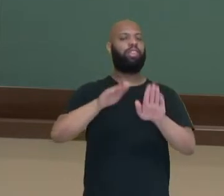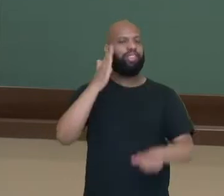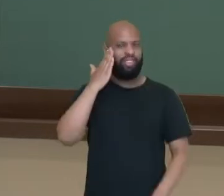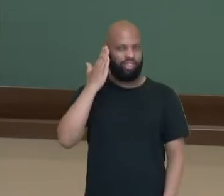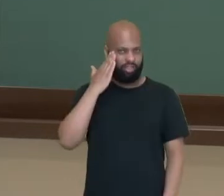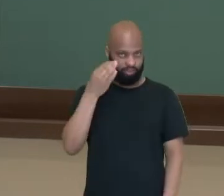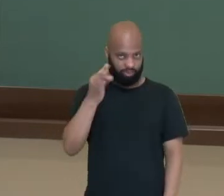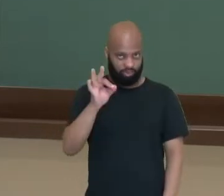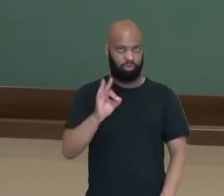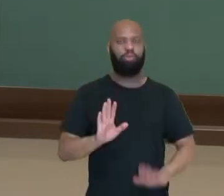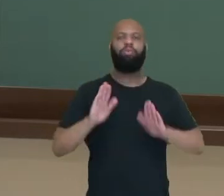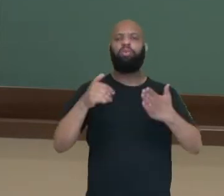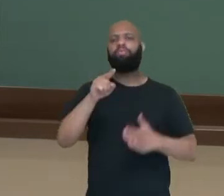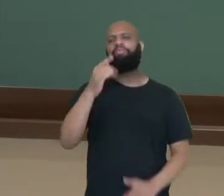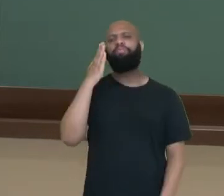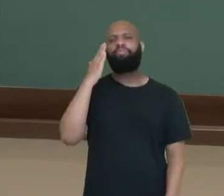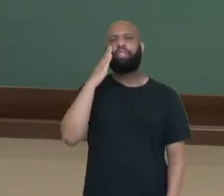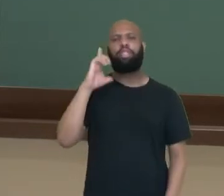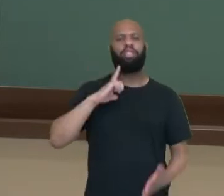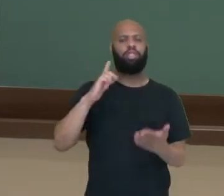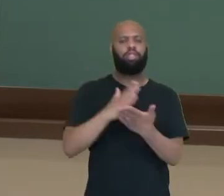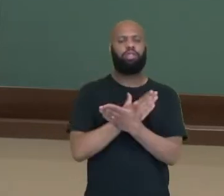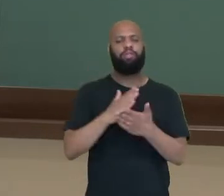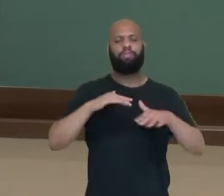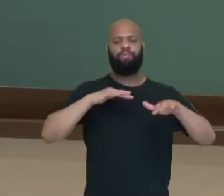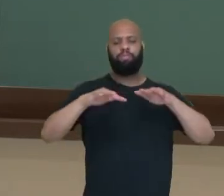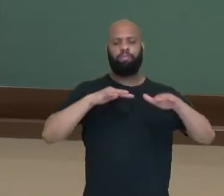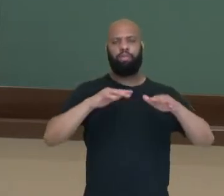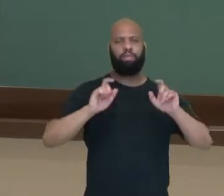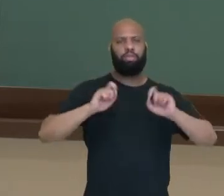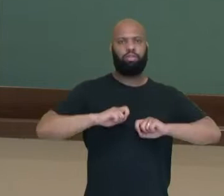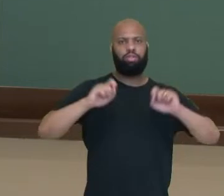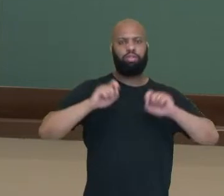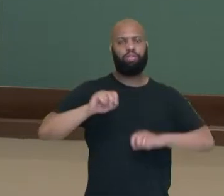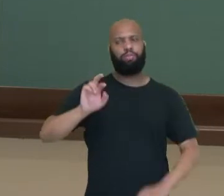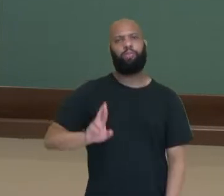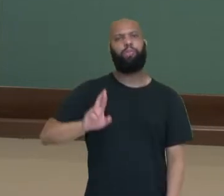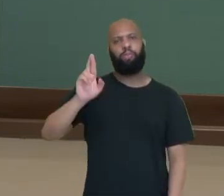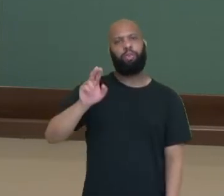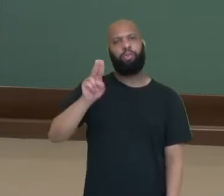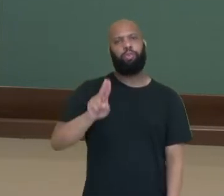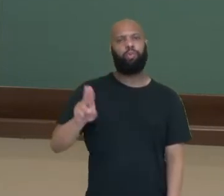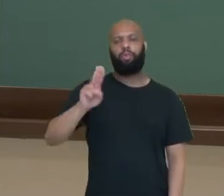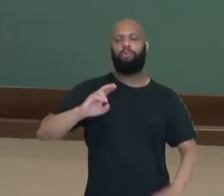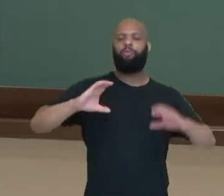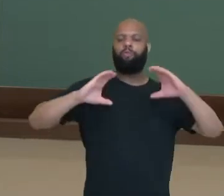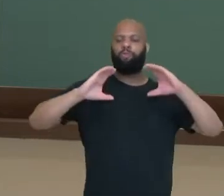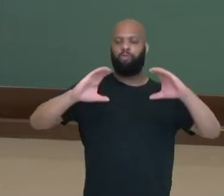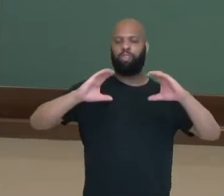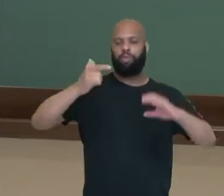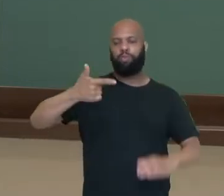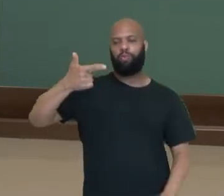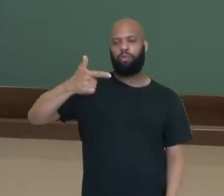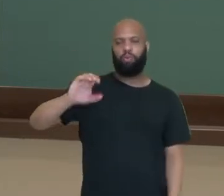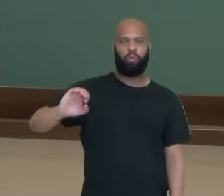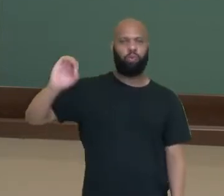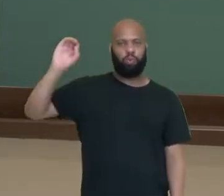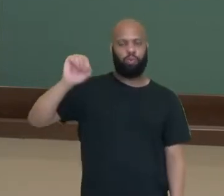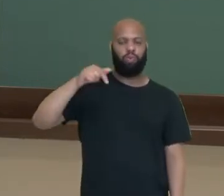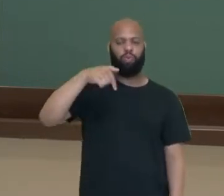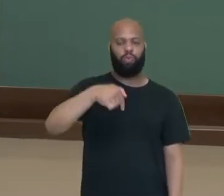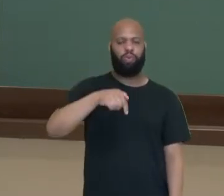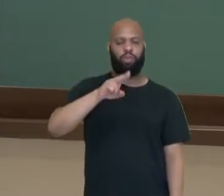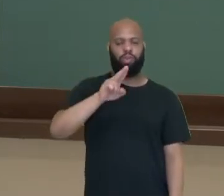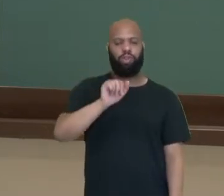é? Você sabia que alguns movimentos podem ser representados por funções quadráticas?